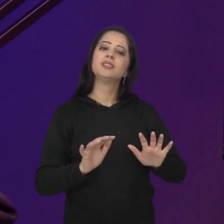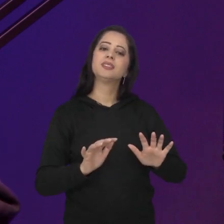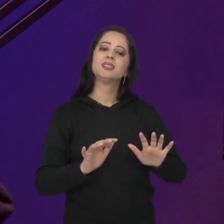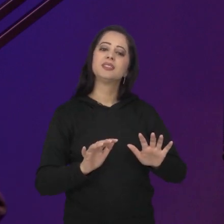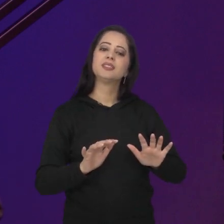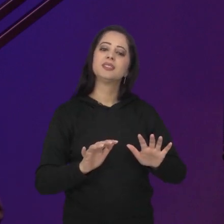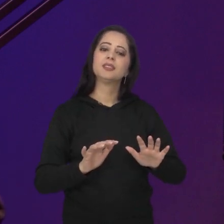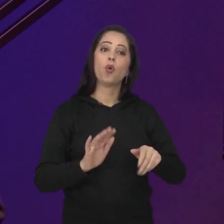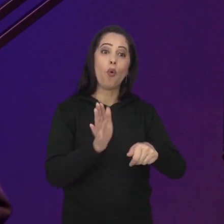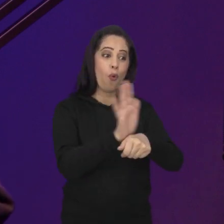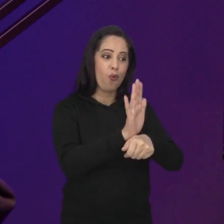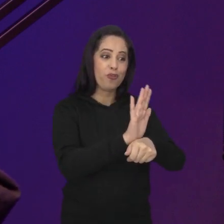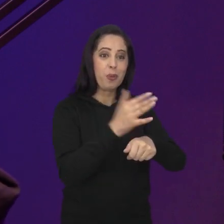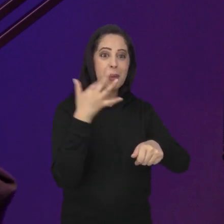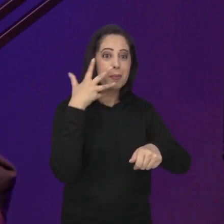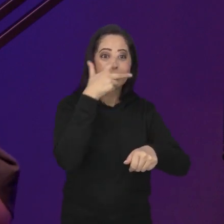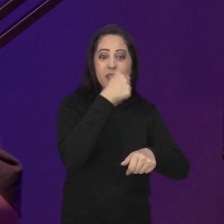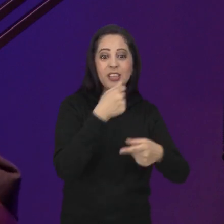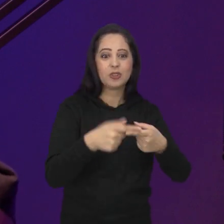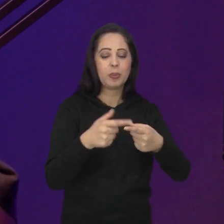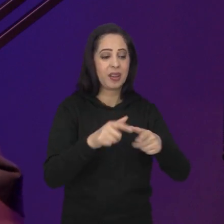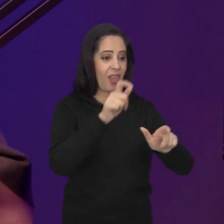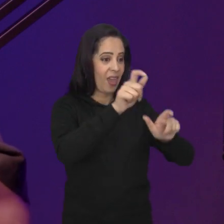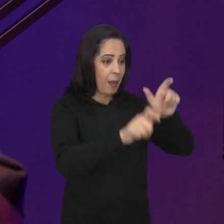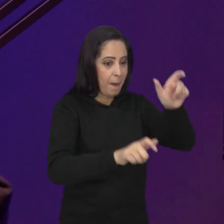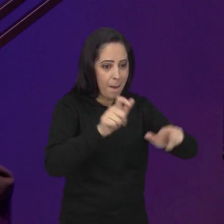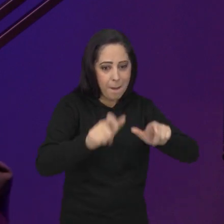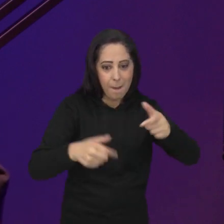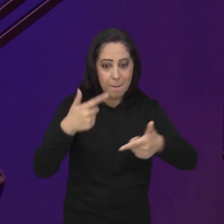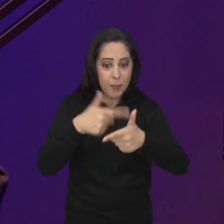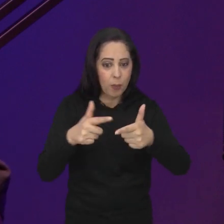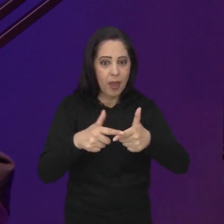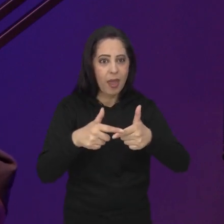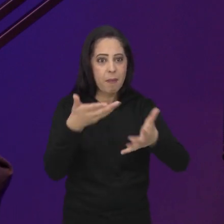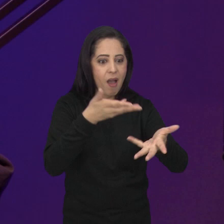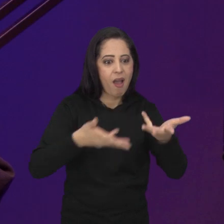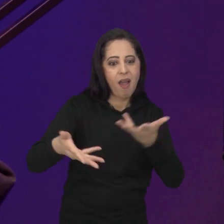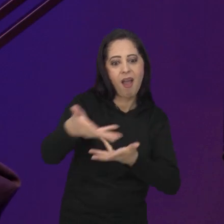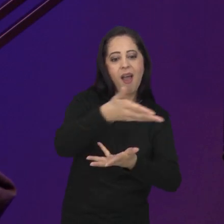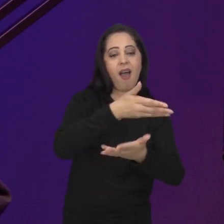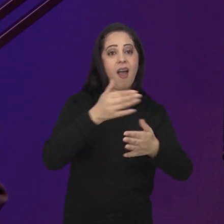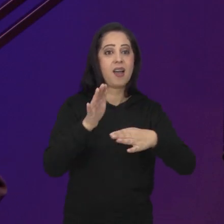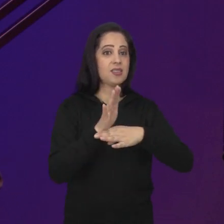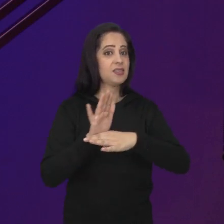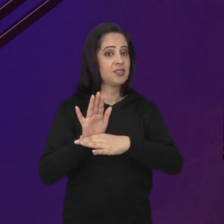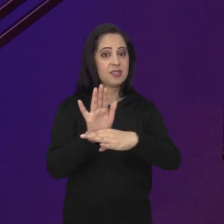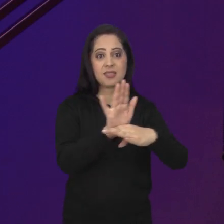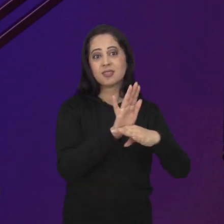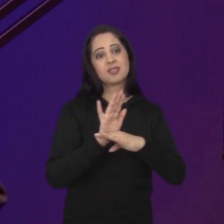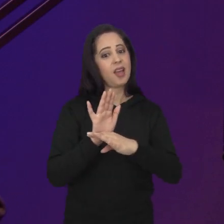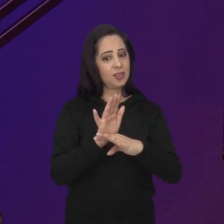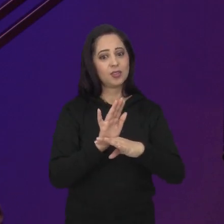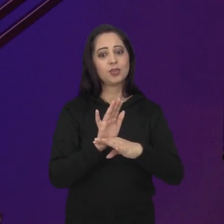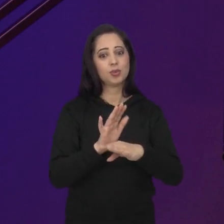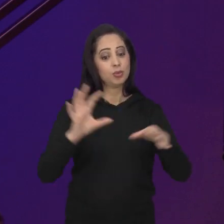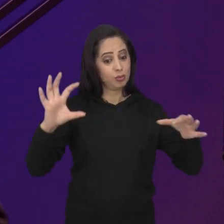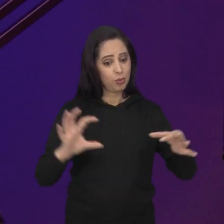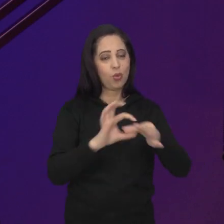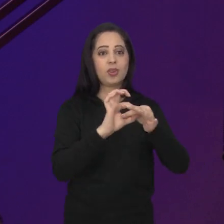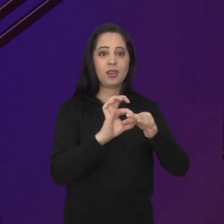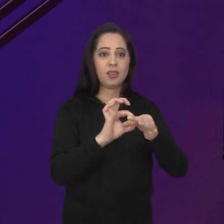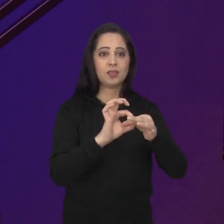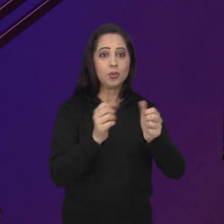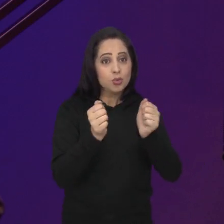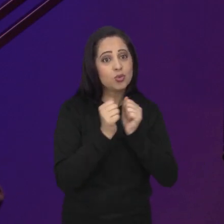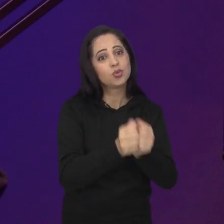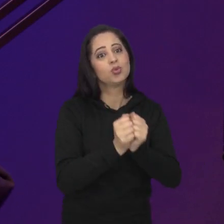concurso. Mas é engraçado, é bonito de ver como todos eles, mesmo estando com vários problemas e cada um tendo a